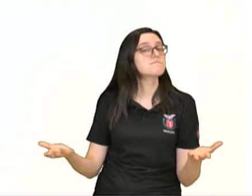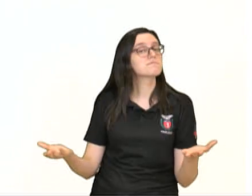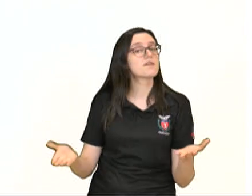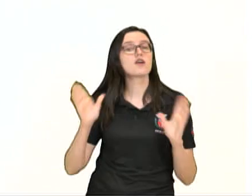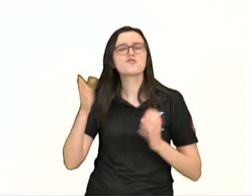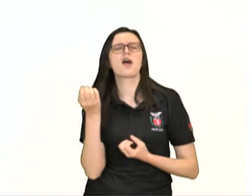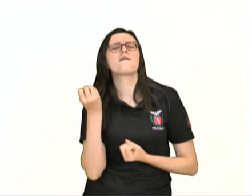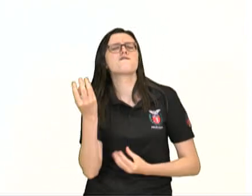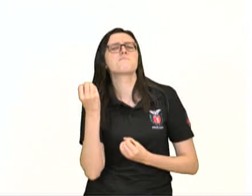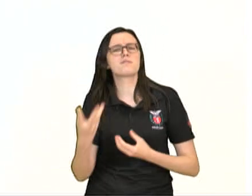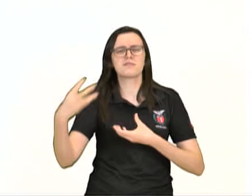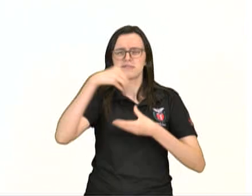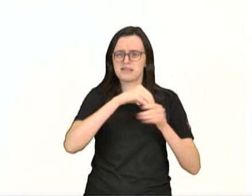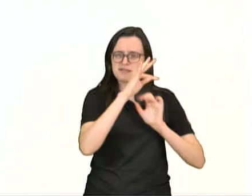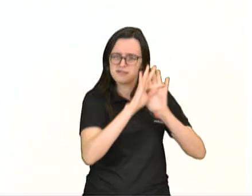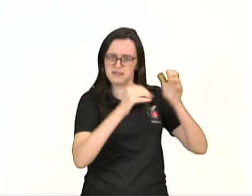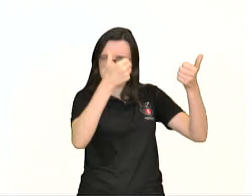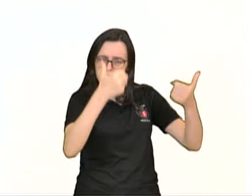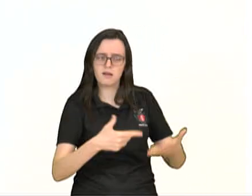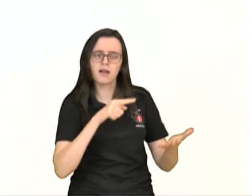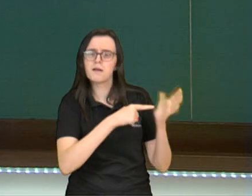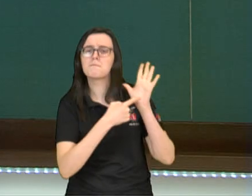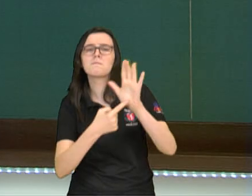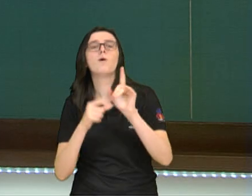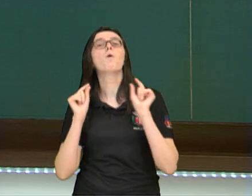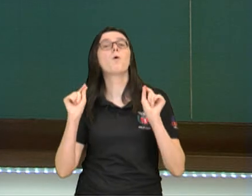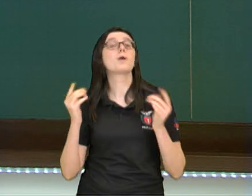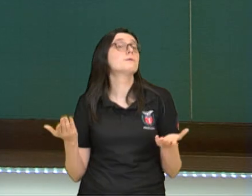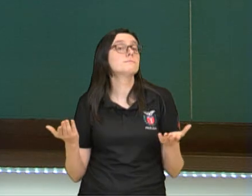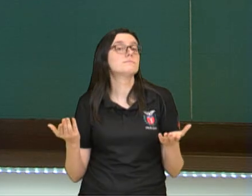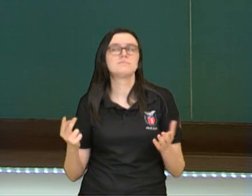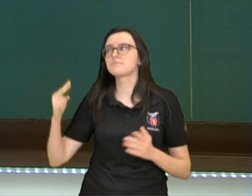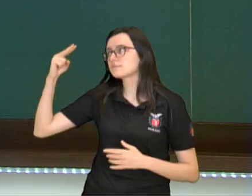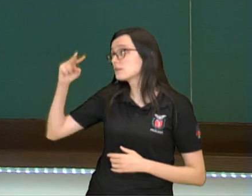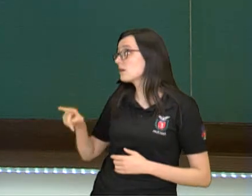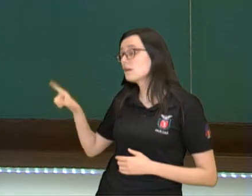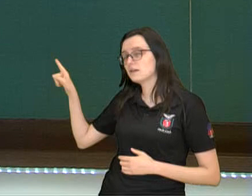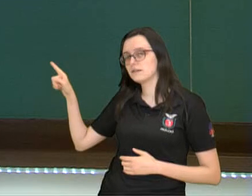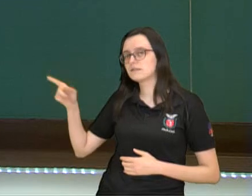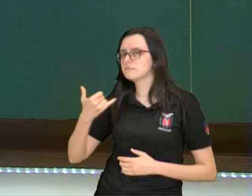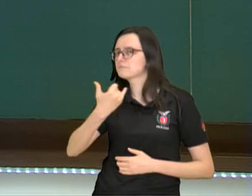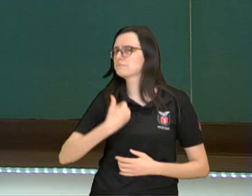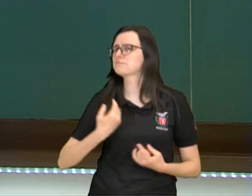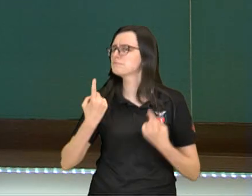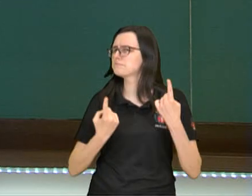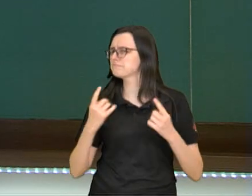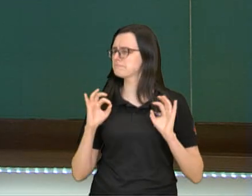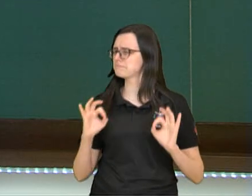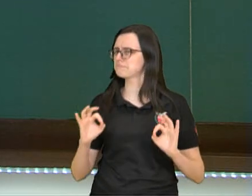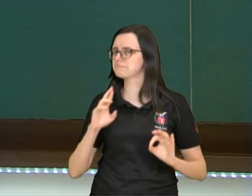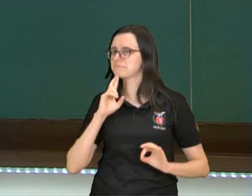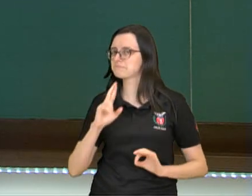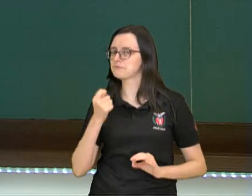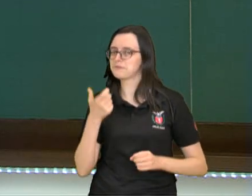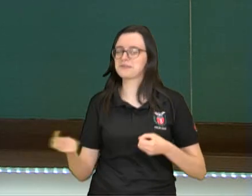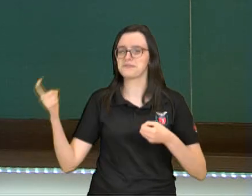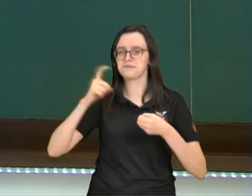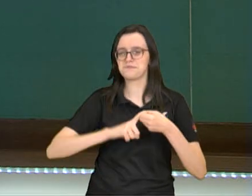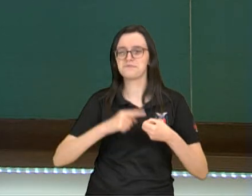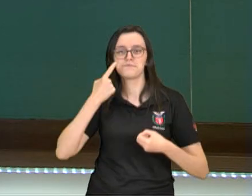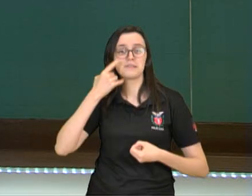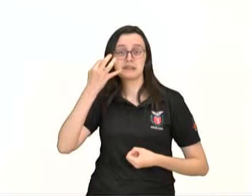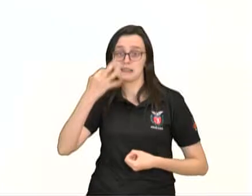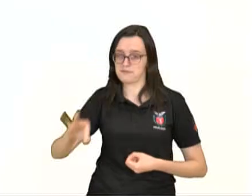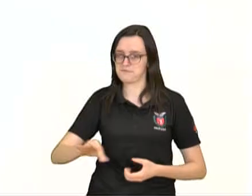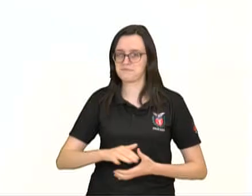nas informações do texto, podemos dizer que leia as informações e me diga qual é a opção correta e a gente já volta para ver